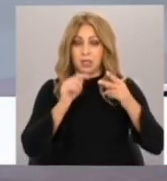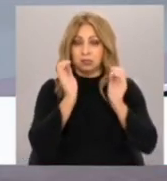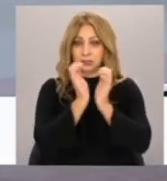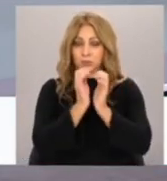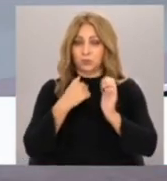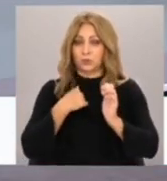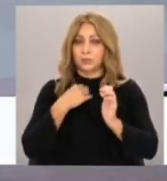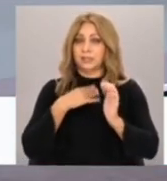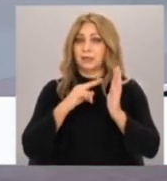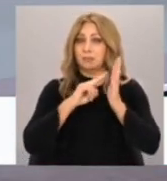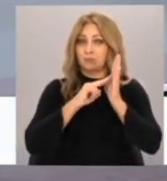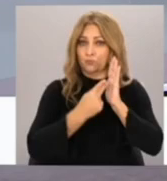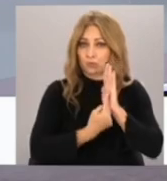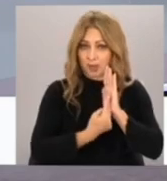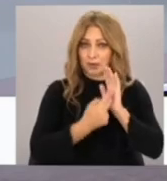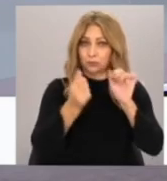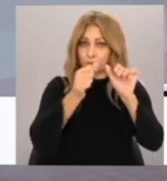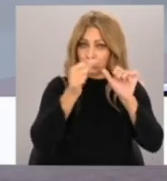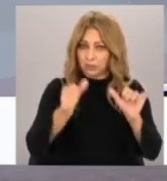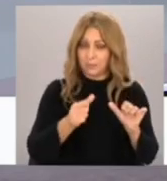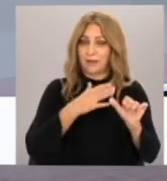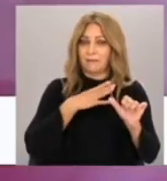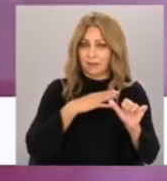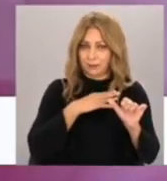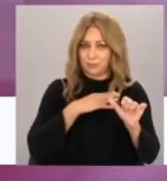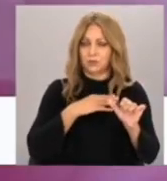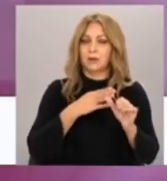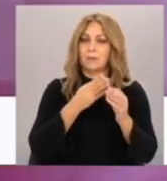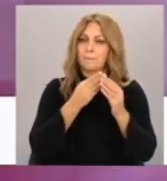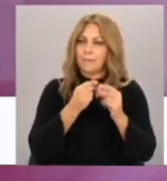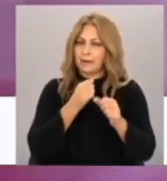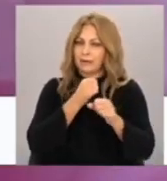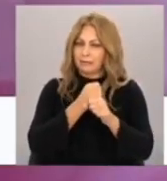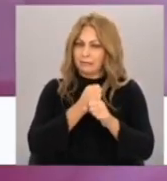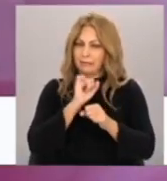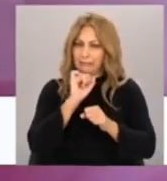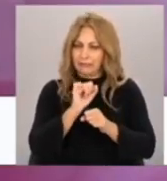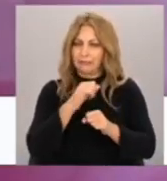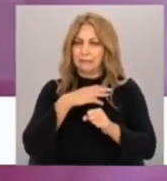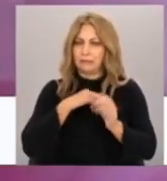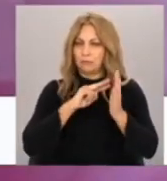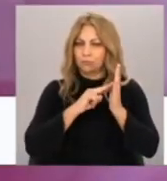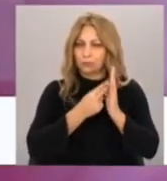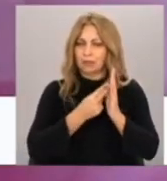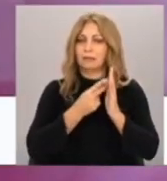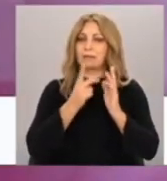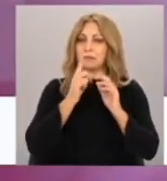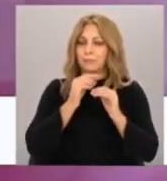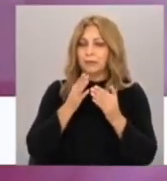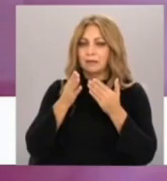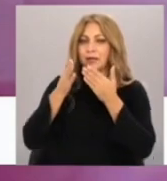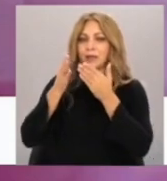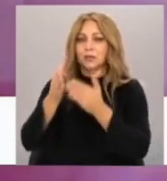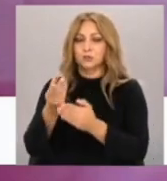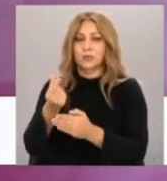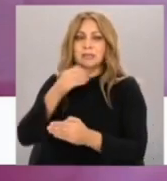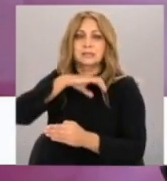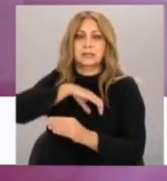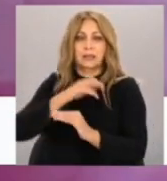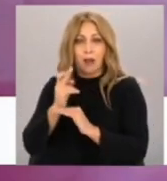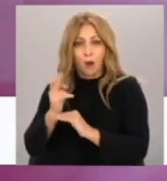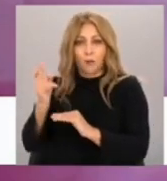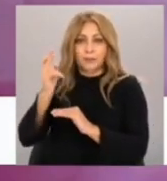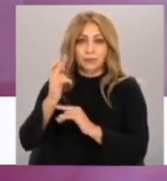como nós estamos a formar o sistema e alterar a forma que não funciona e contribuir também diretamente para o aumento do salário